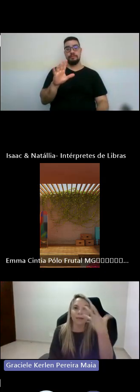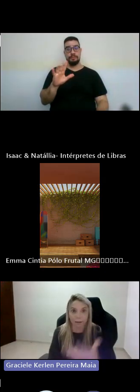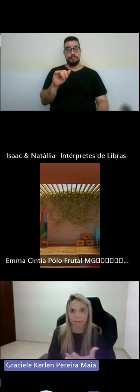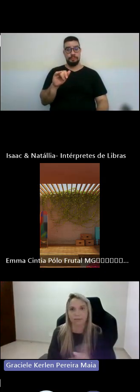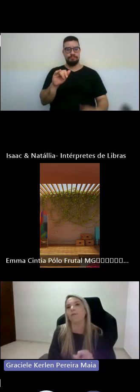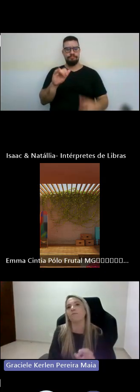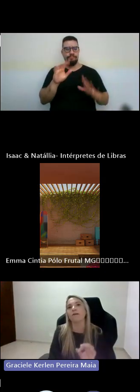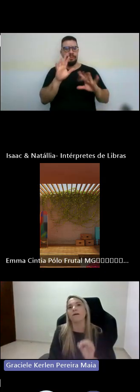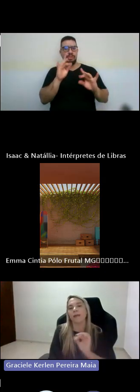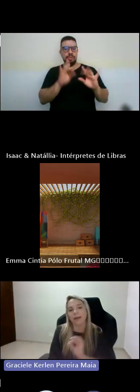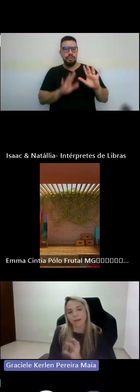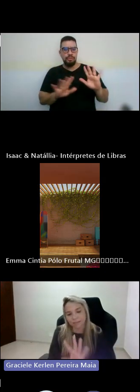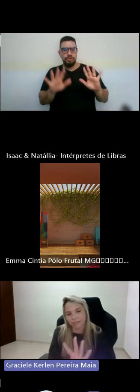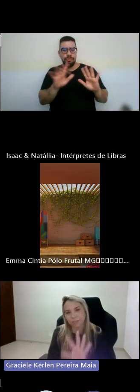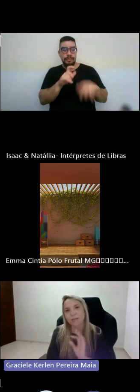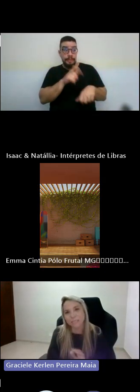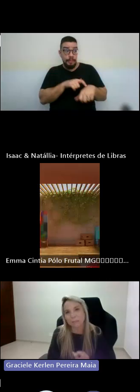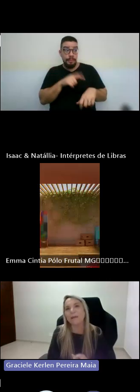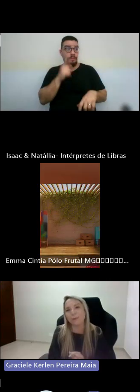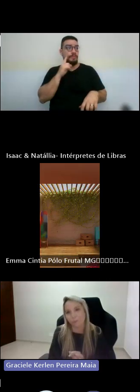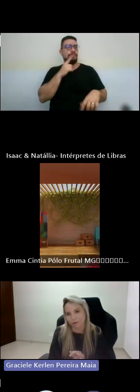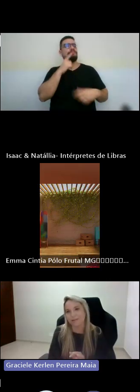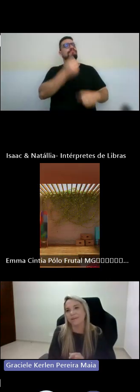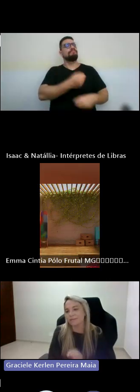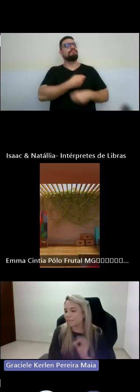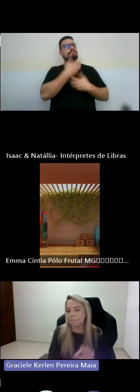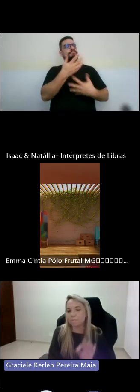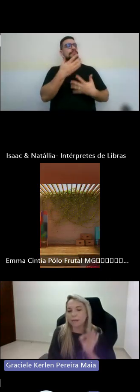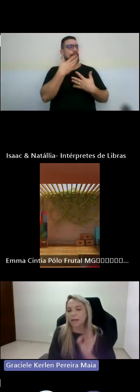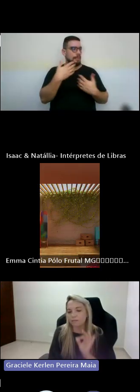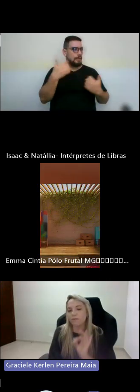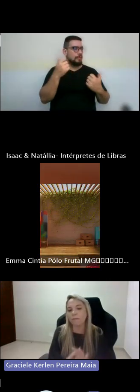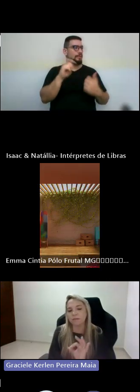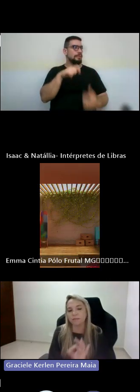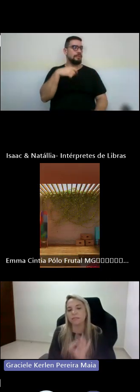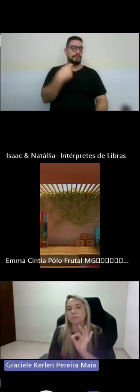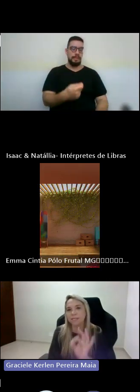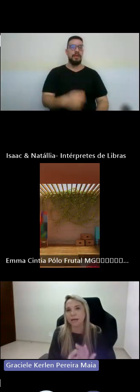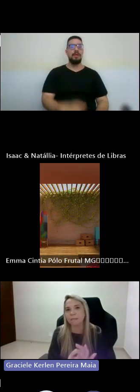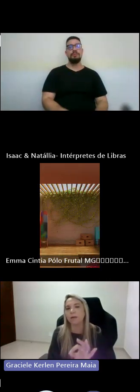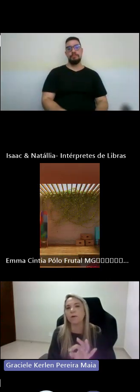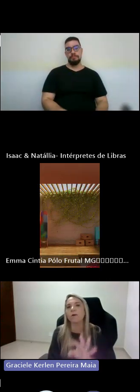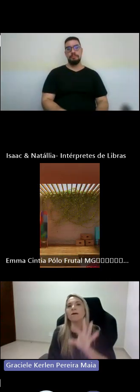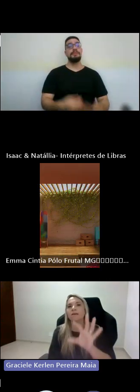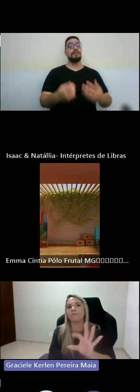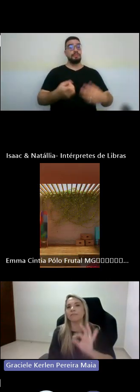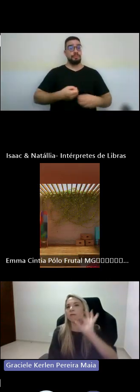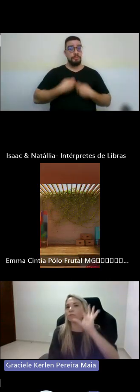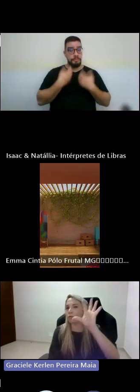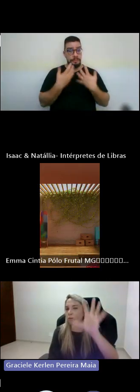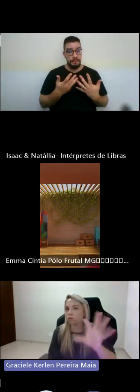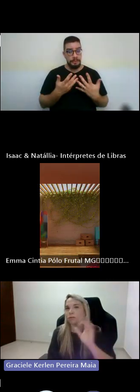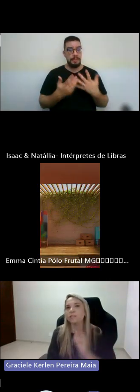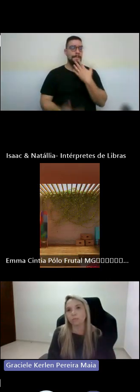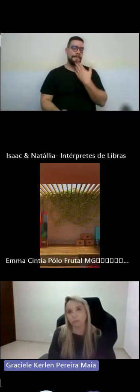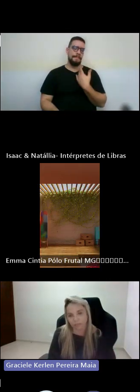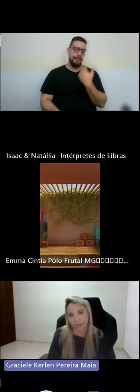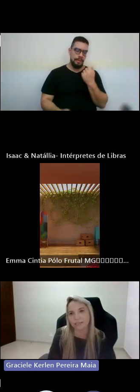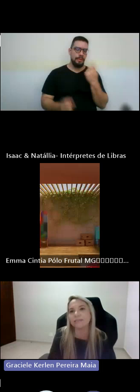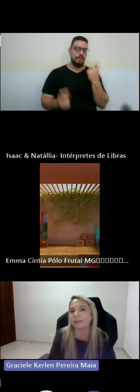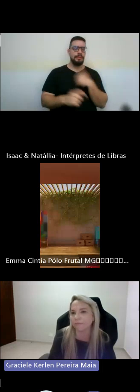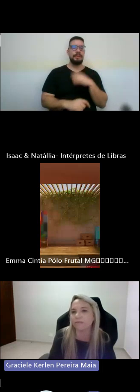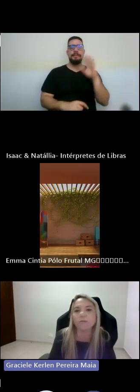usar aquele sinal para ele se expressar melhor. Sempre é de forma de se expressar melhor e fazer com que o outro entenda